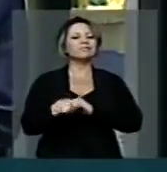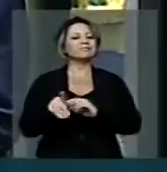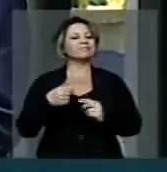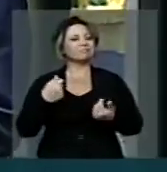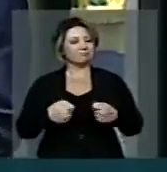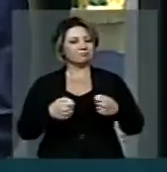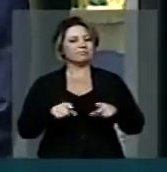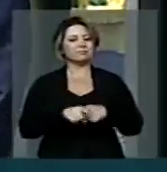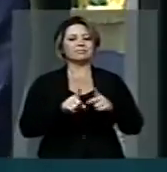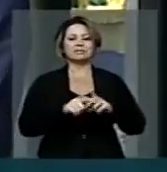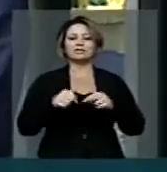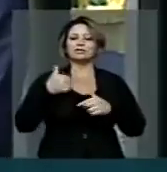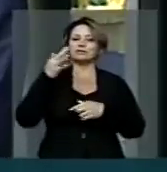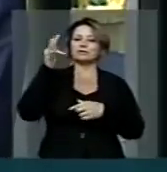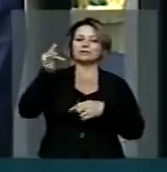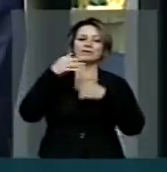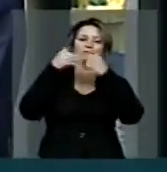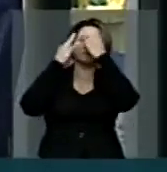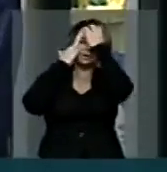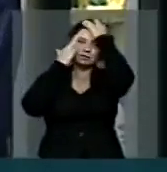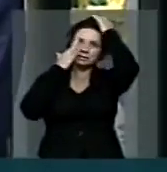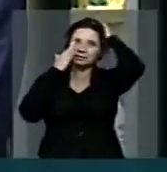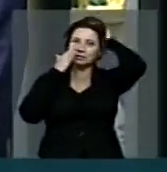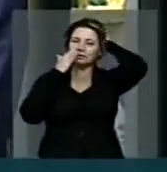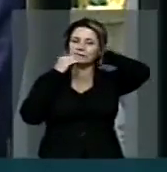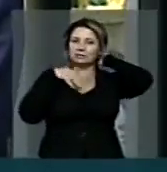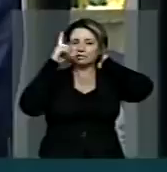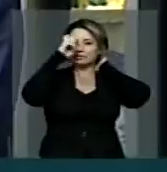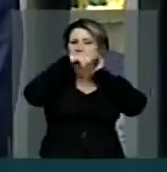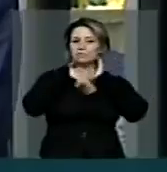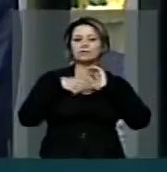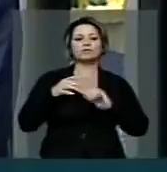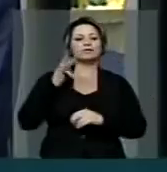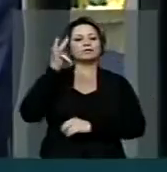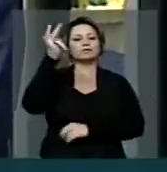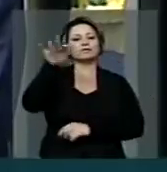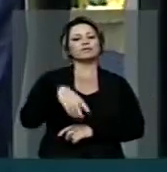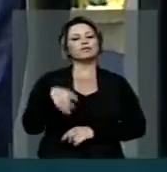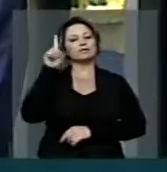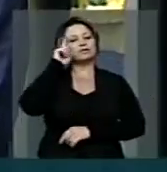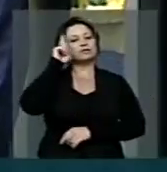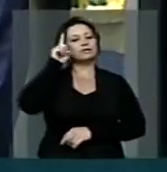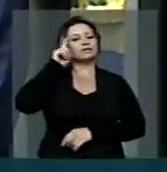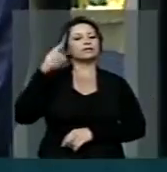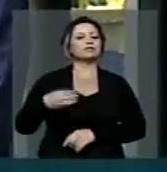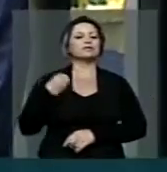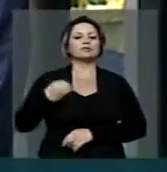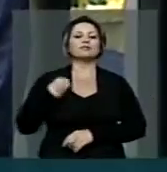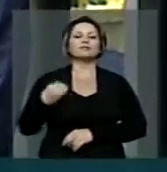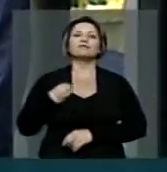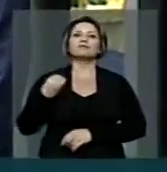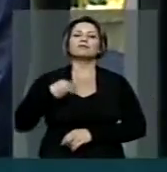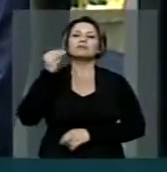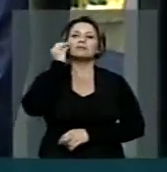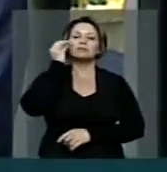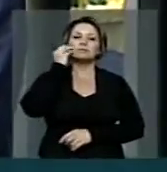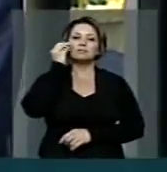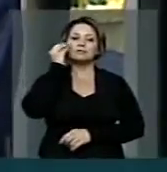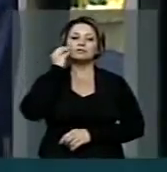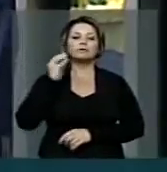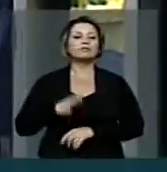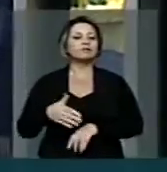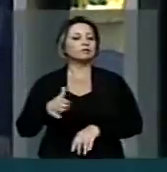para enfrentar as dificuldades que surgirão no dia a dia durante as suas vidas. E